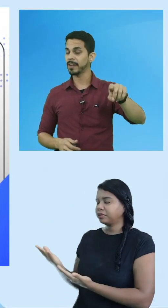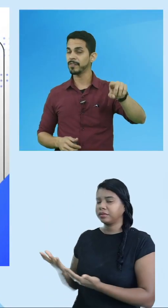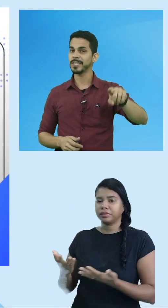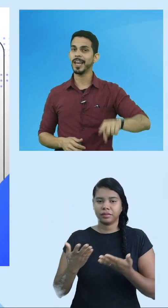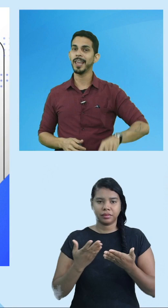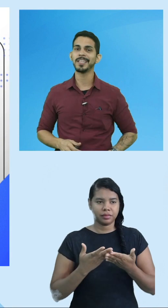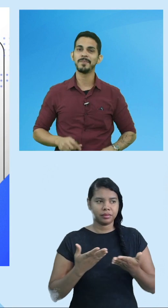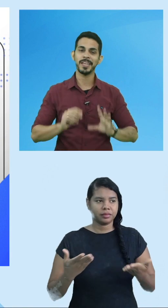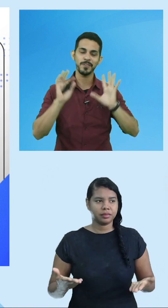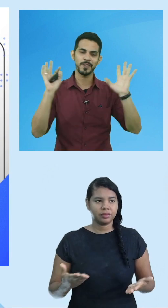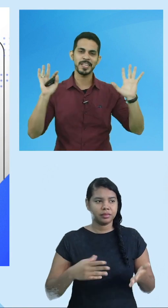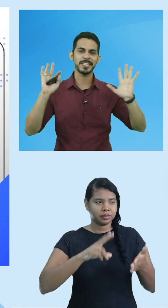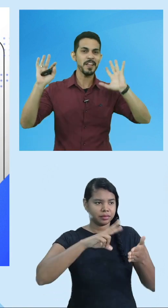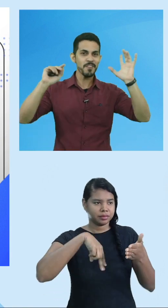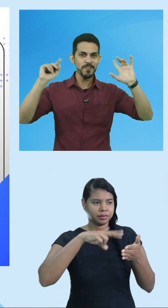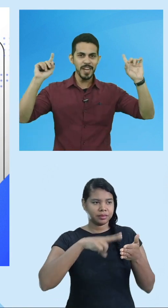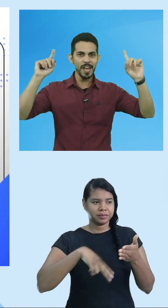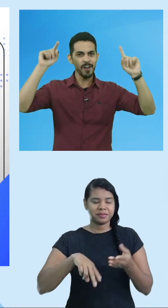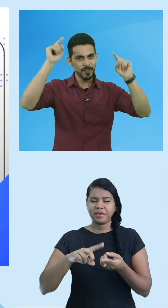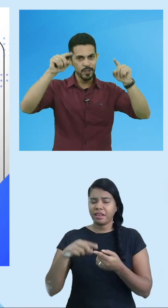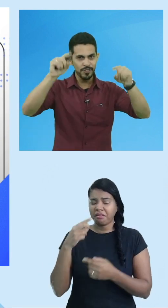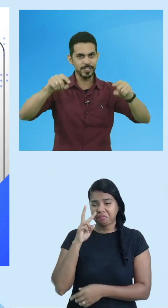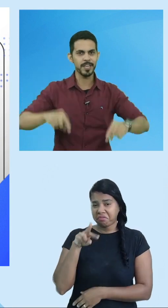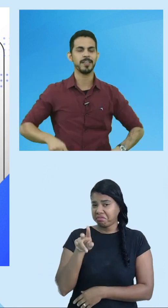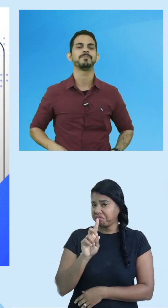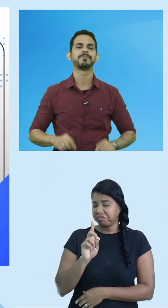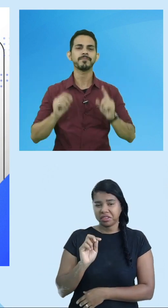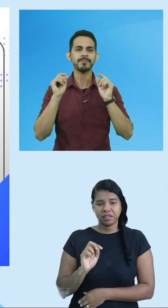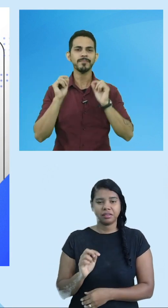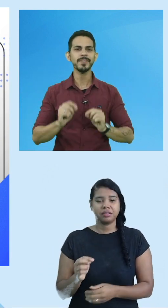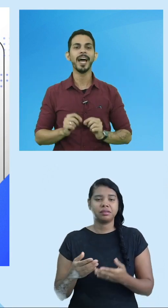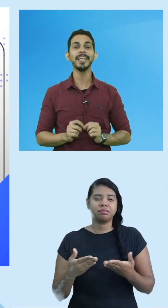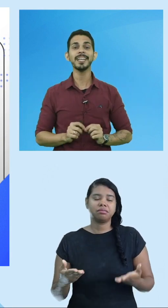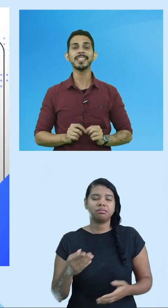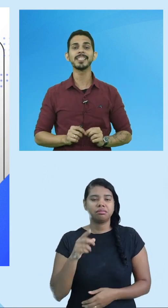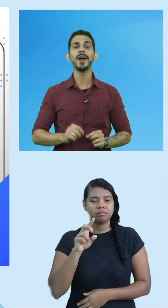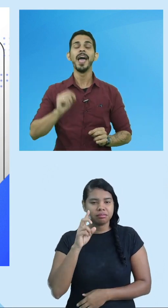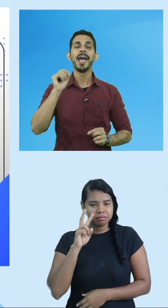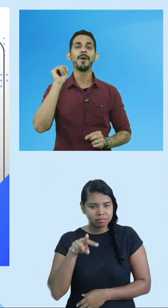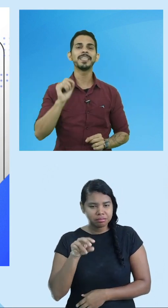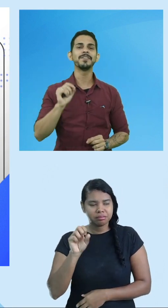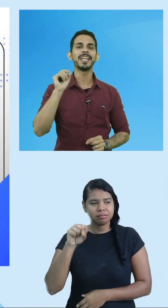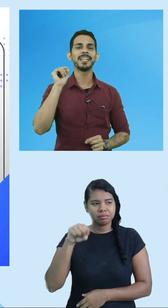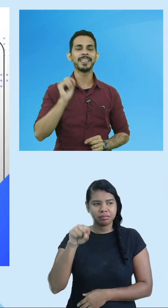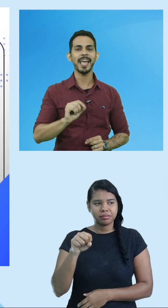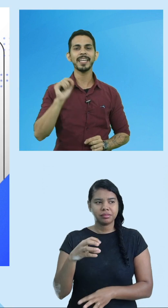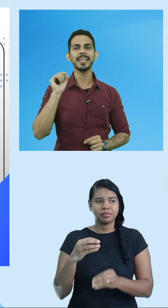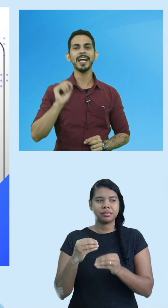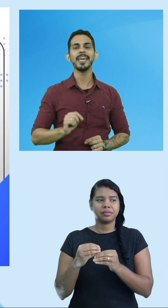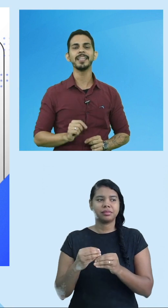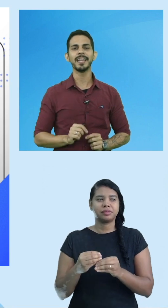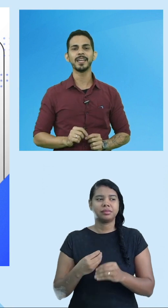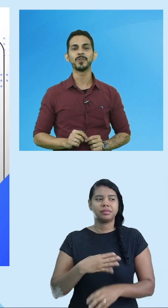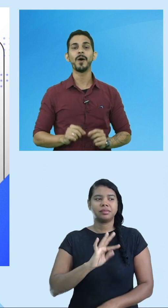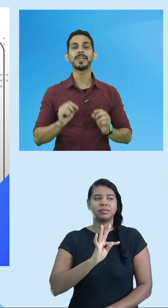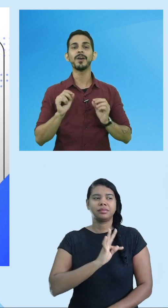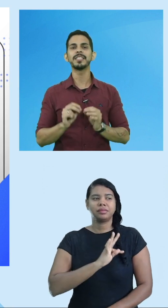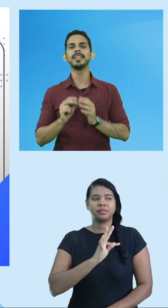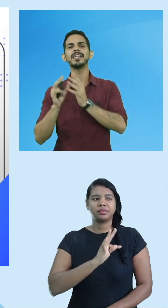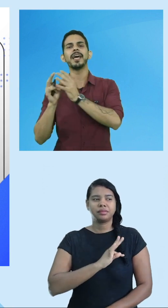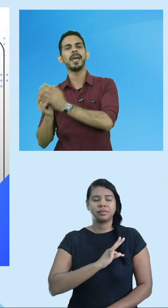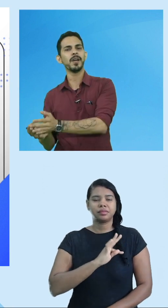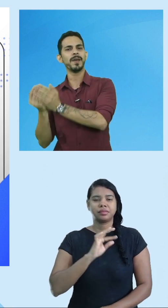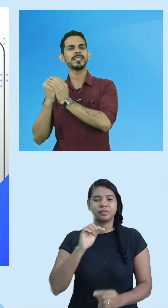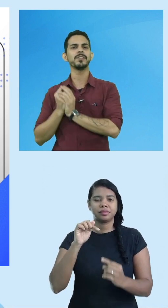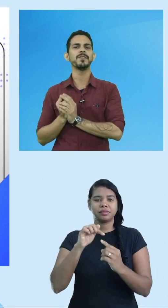então, para que você leia também, diga assim, não vi não, viu sim. A indexação é uma atividade técnica e intelectual que